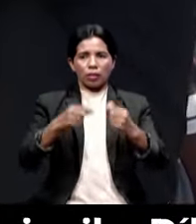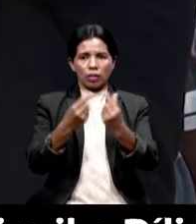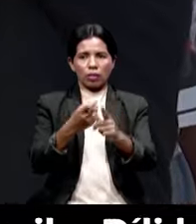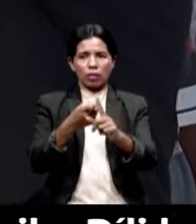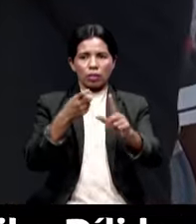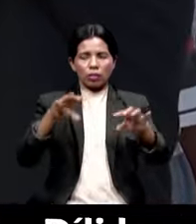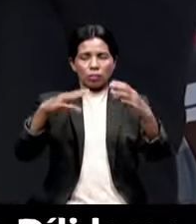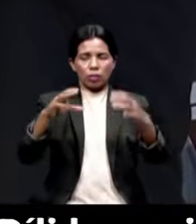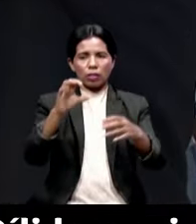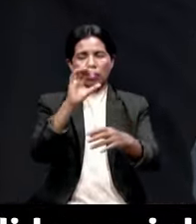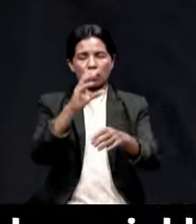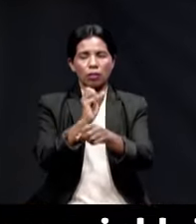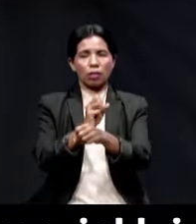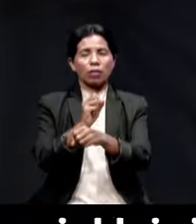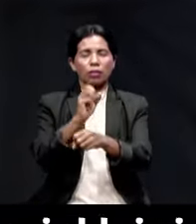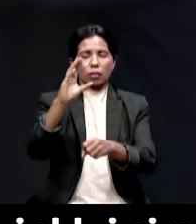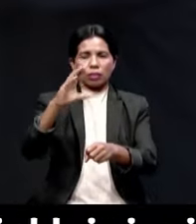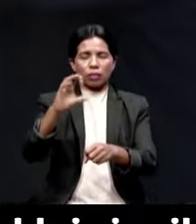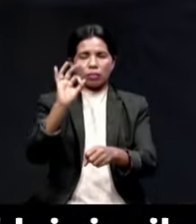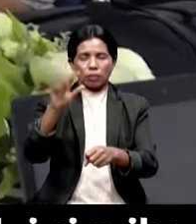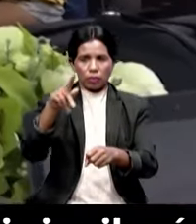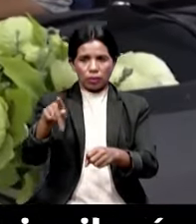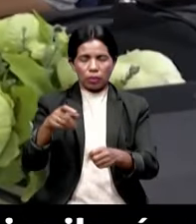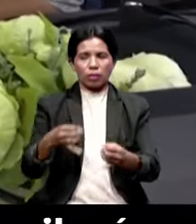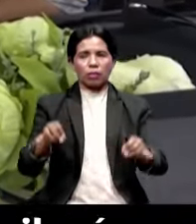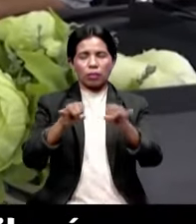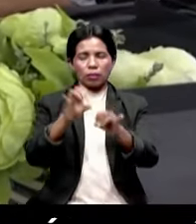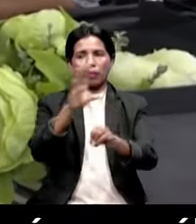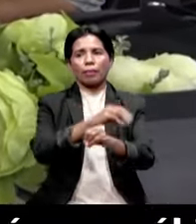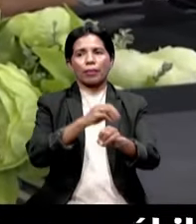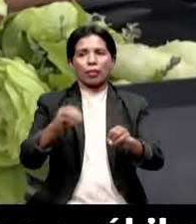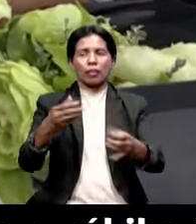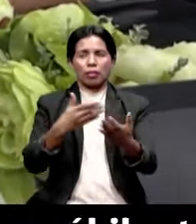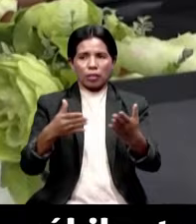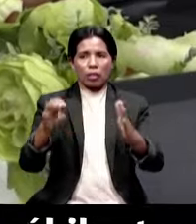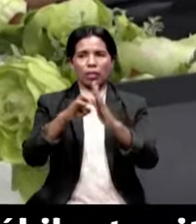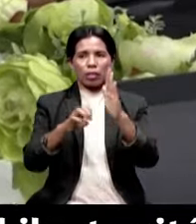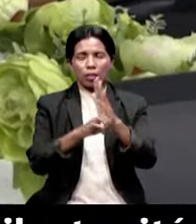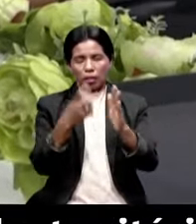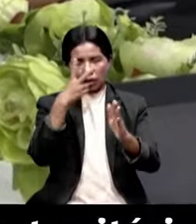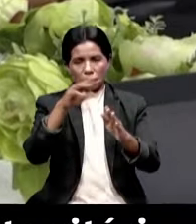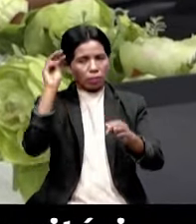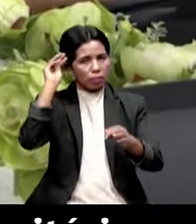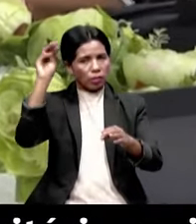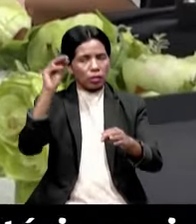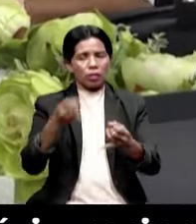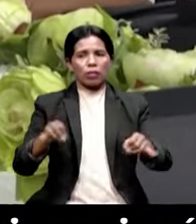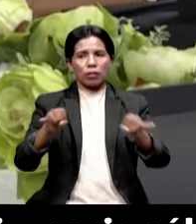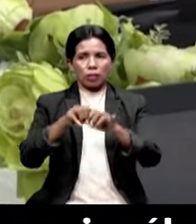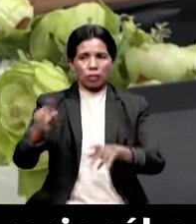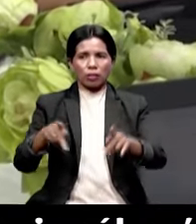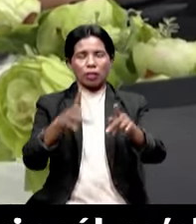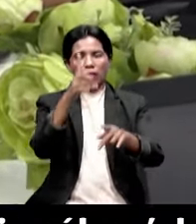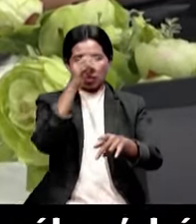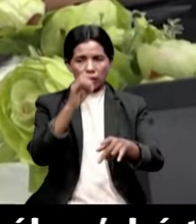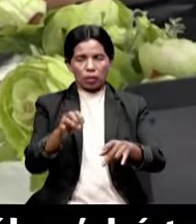composta de Comissão Função Pública, Comissão Anticorrupção, Instituto de Gestão Estado, no Patrimônio Estado, halo inspeção do Ministério no Instituição Pública e a